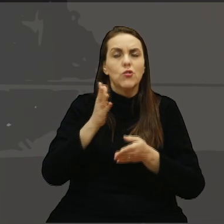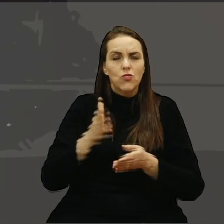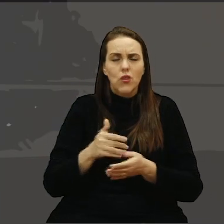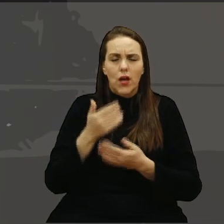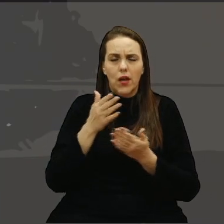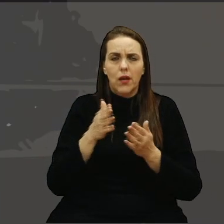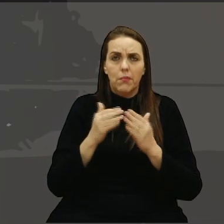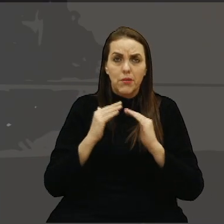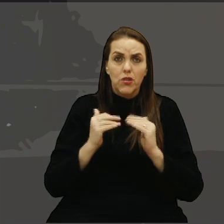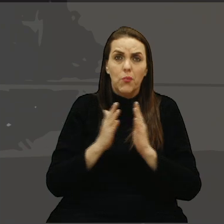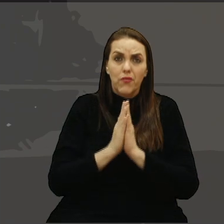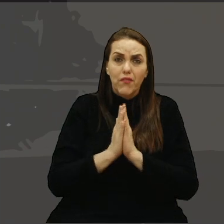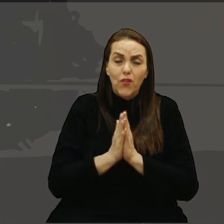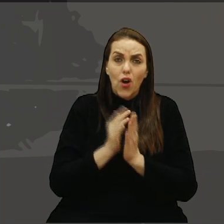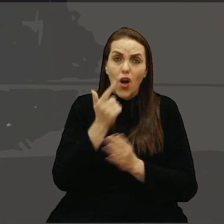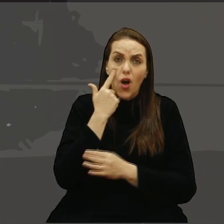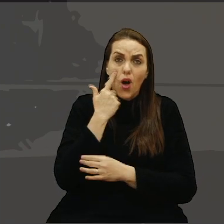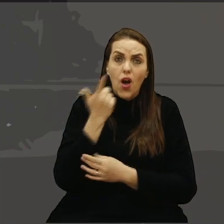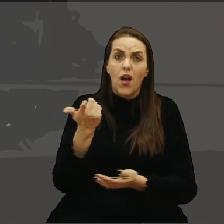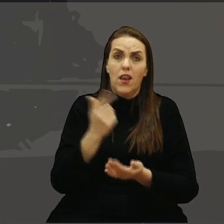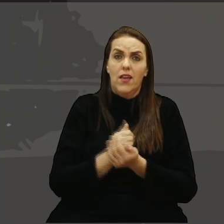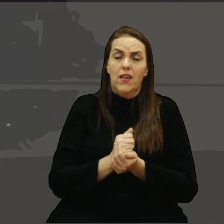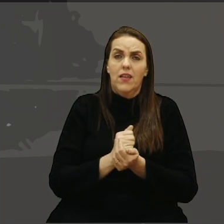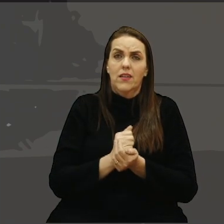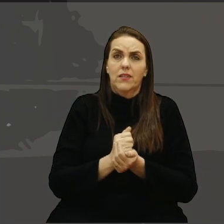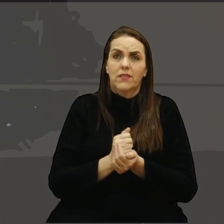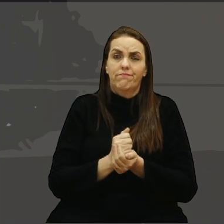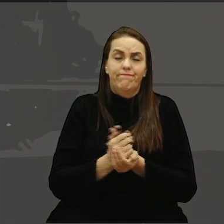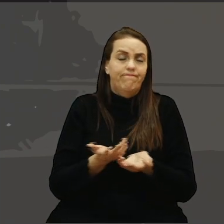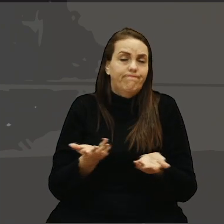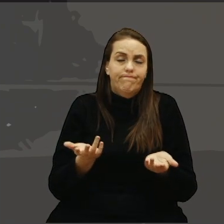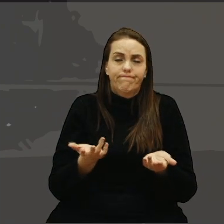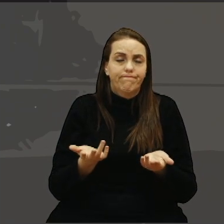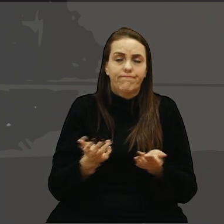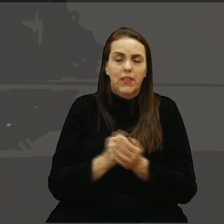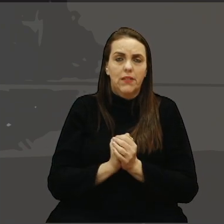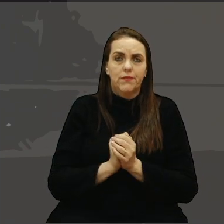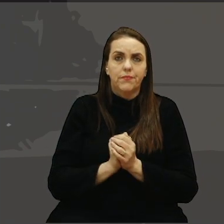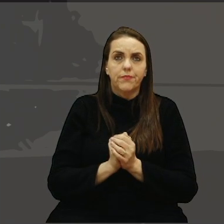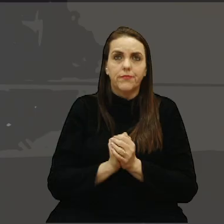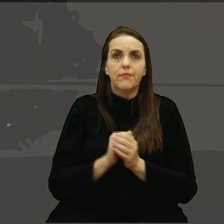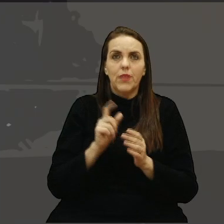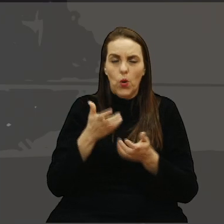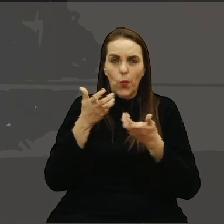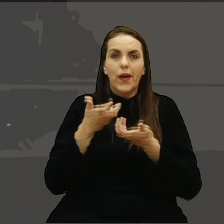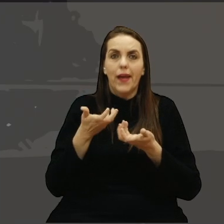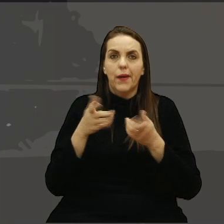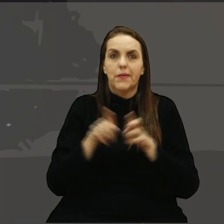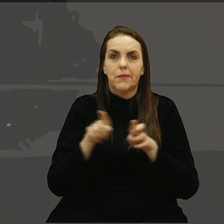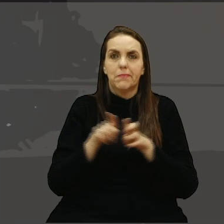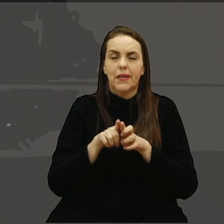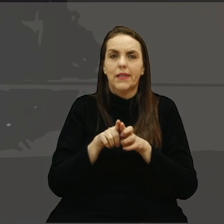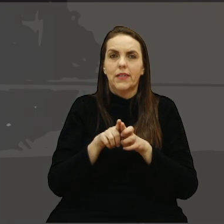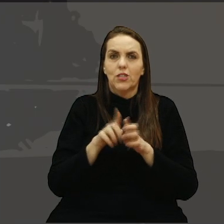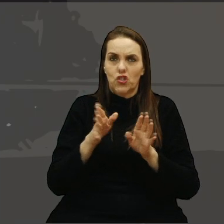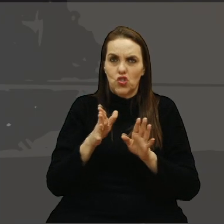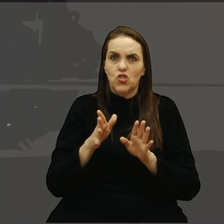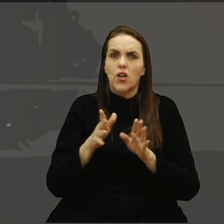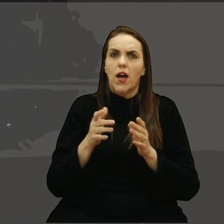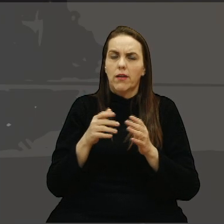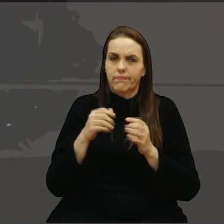de Deus. Olha a situação. E depois é assim, ó, já quero deixar aqui já